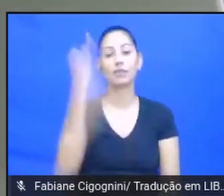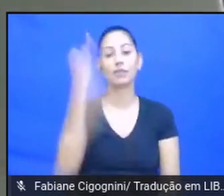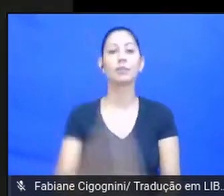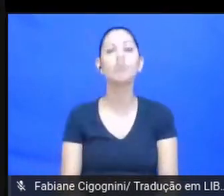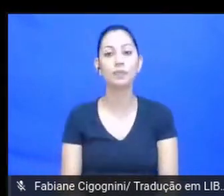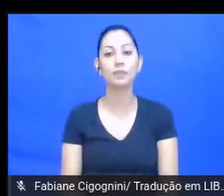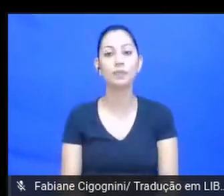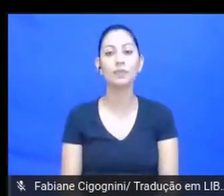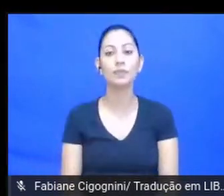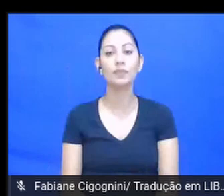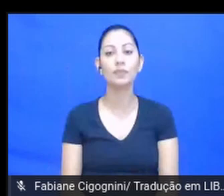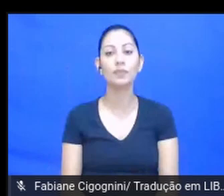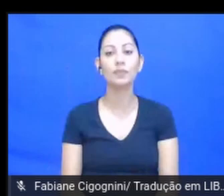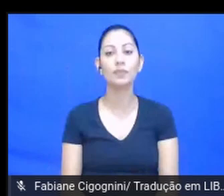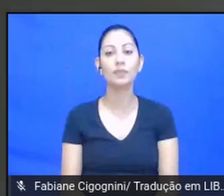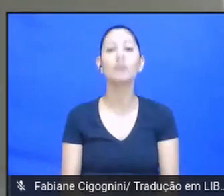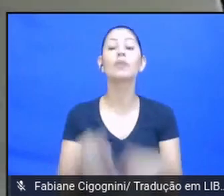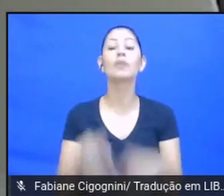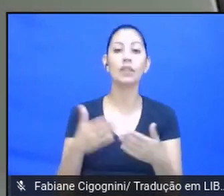eu